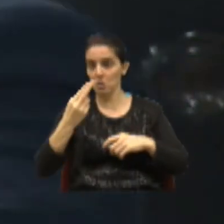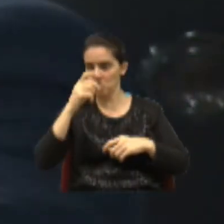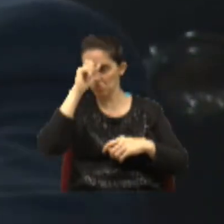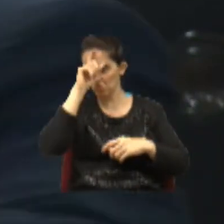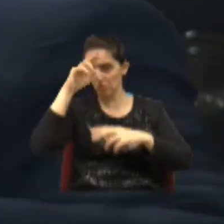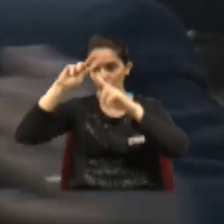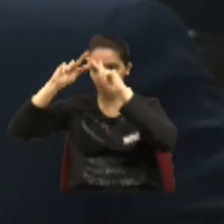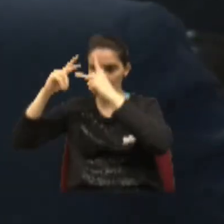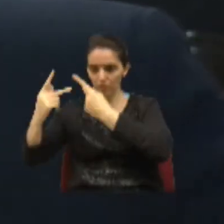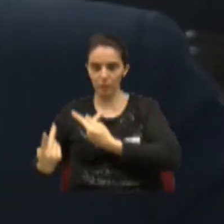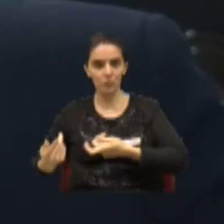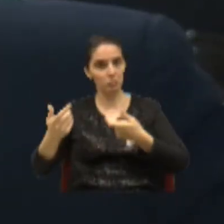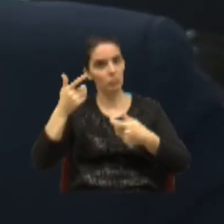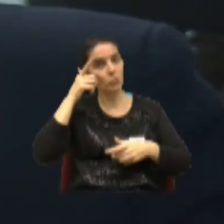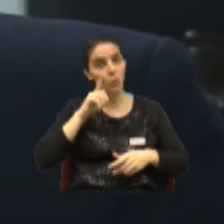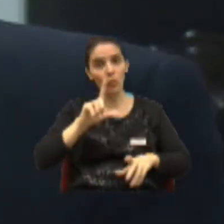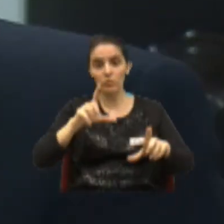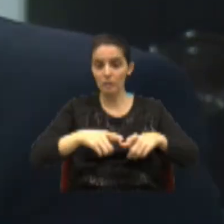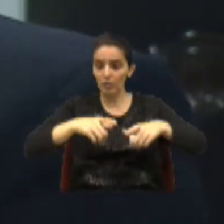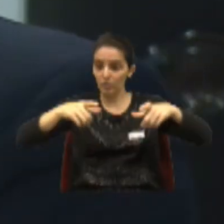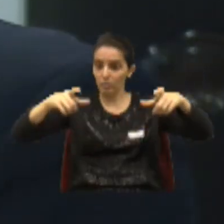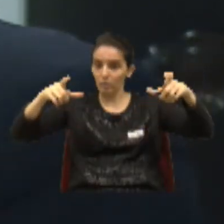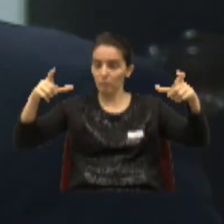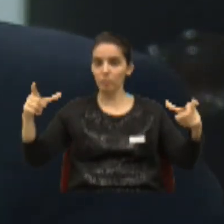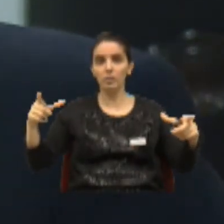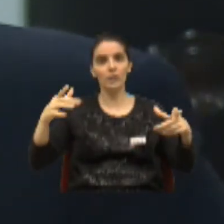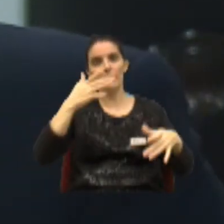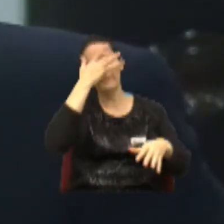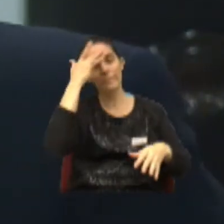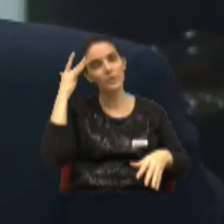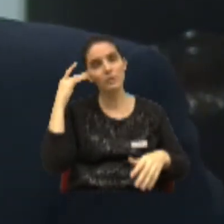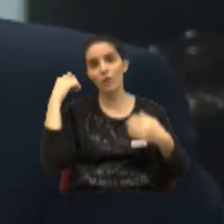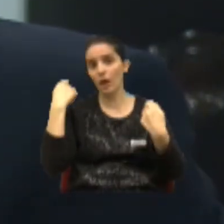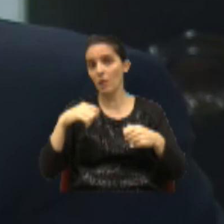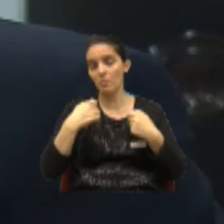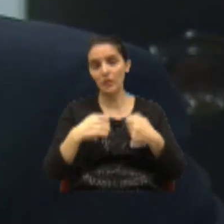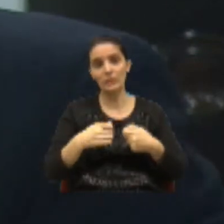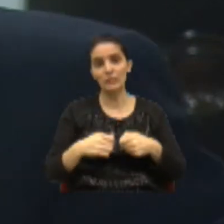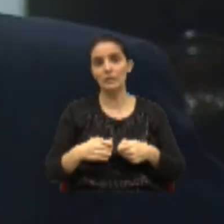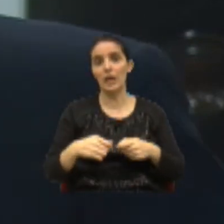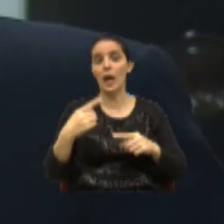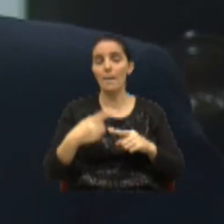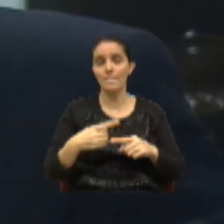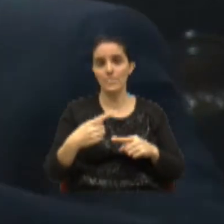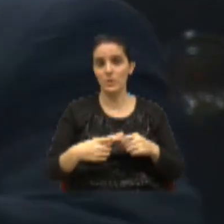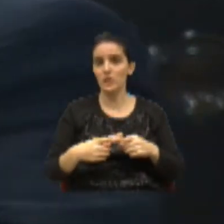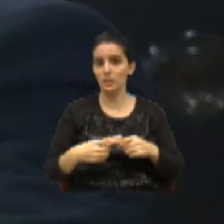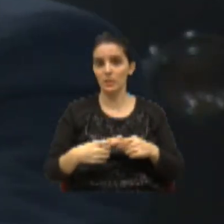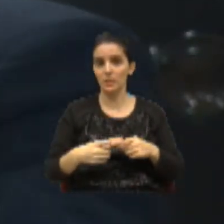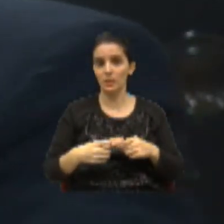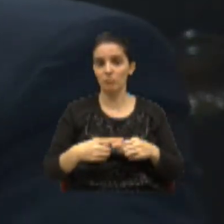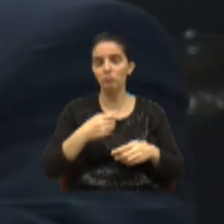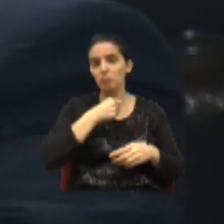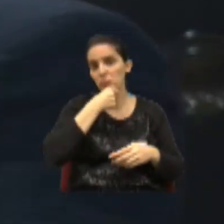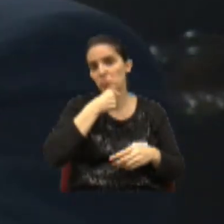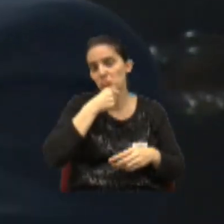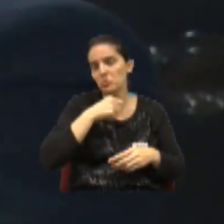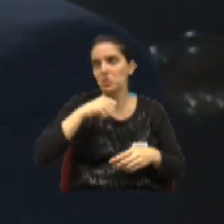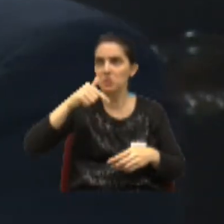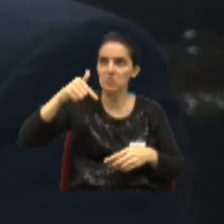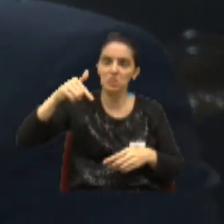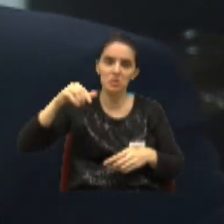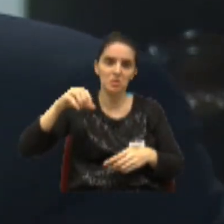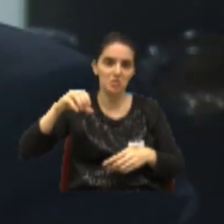conseguir expandir para o número de pacientes que vão precisar, tendo em vista que nós estamos envelhecendo e morrendo aos 70,